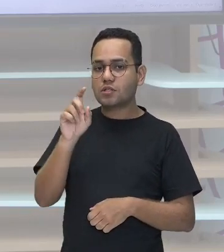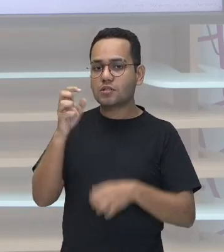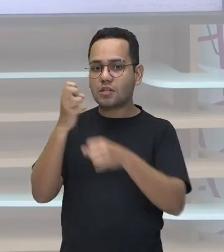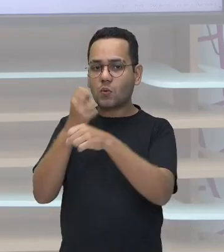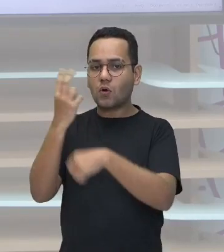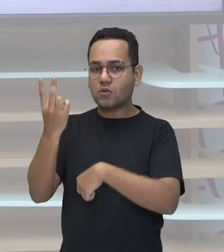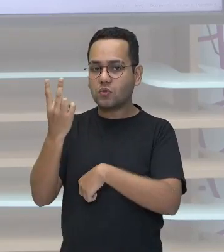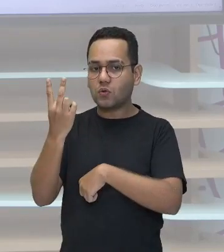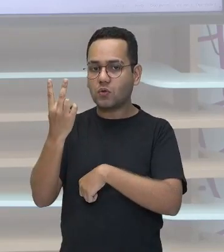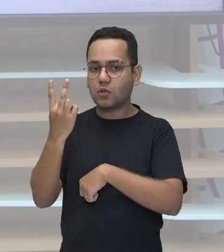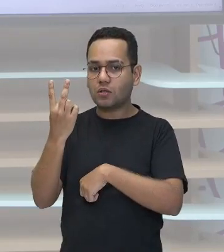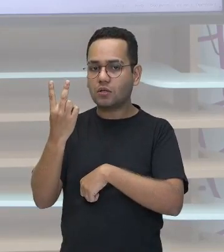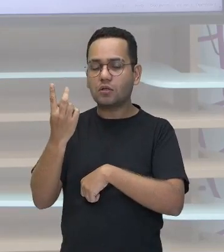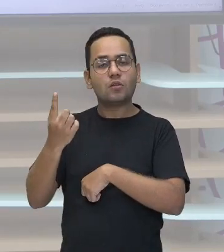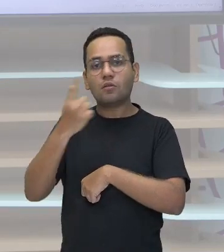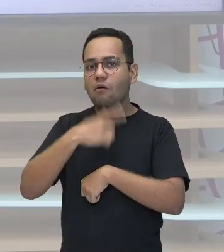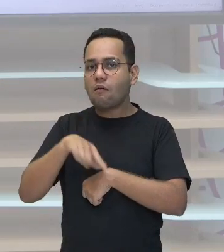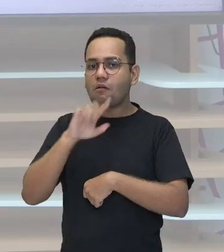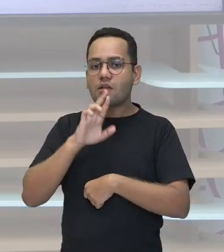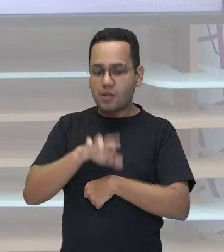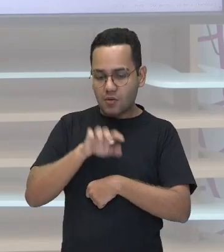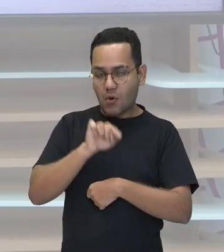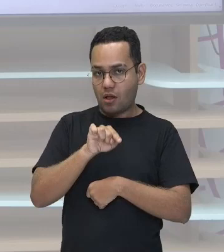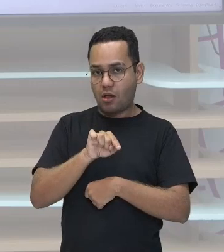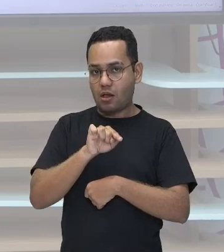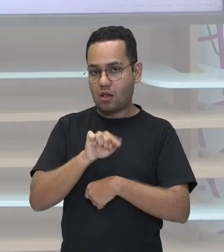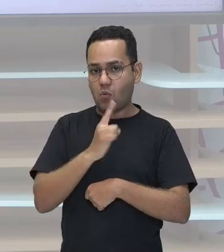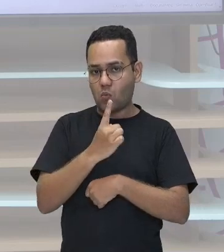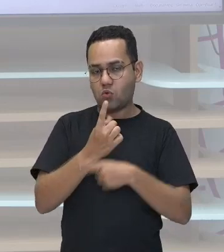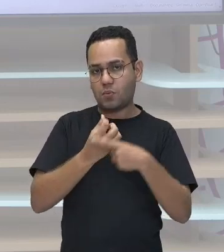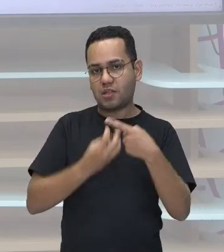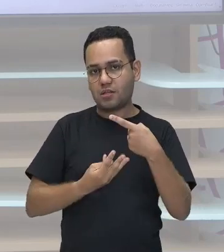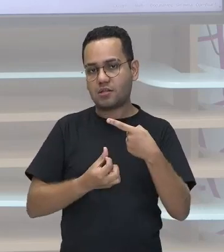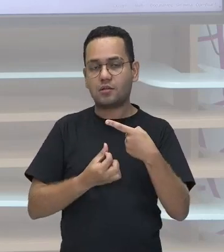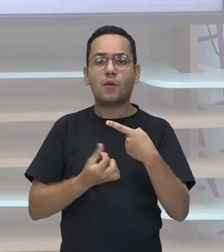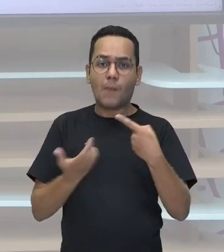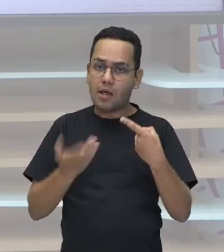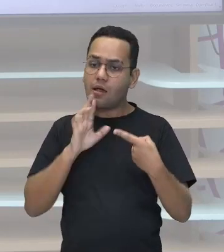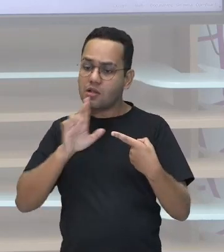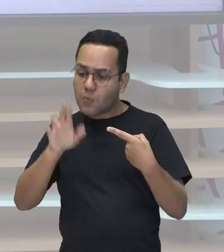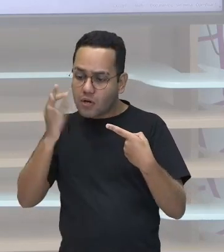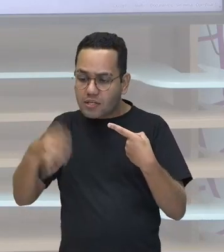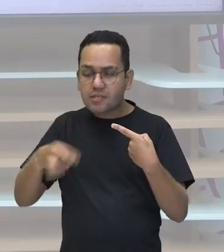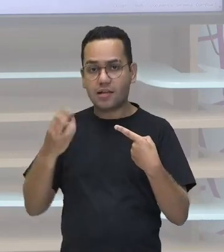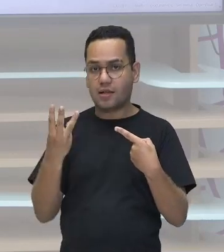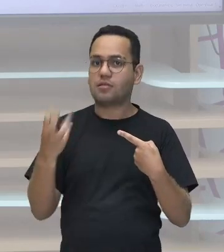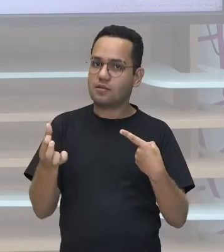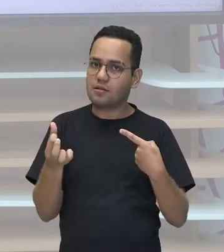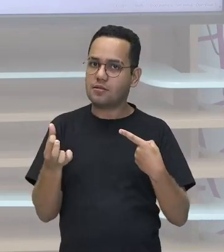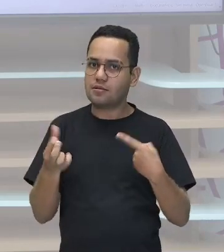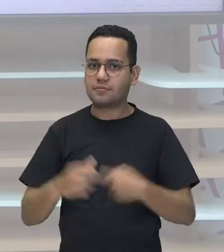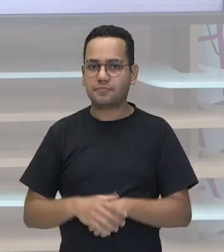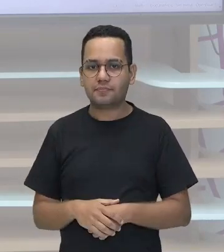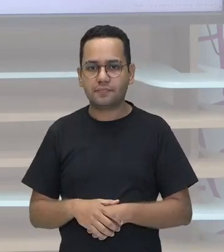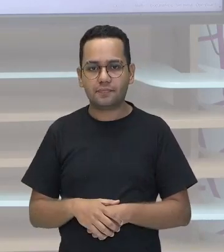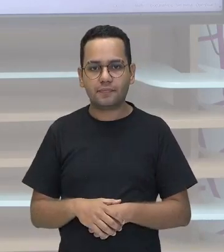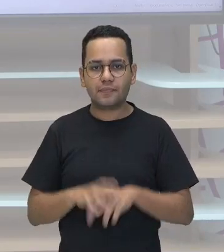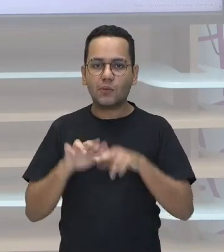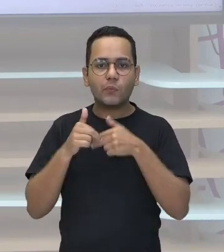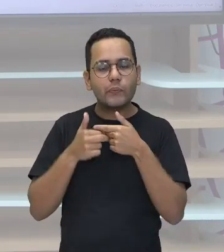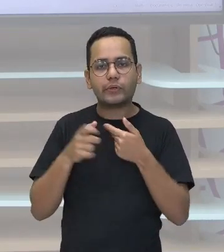obtido aqui 1 so 36 eu teria obtido os 36 tá então isso é uma prova de que o x ele não vale